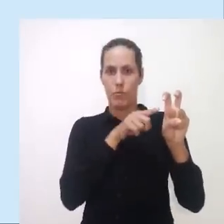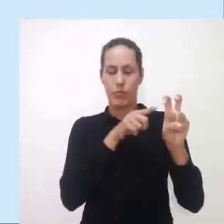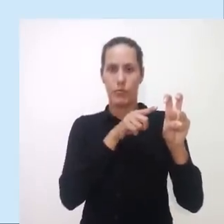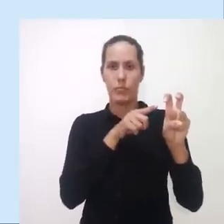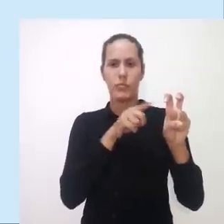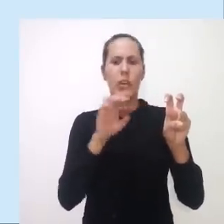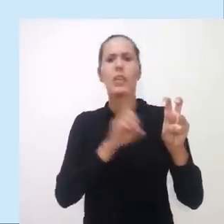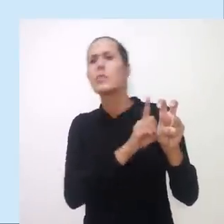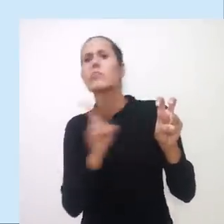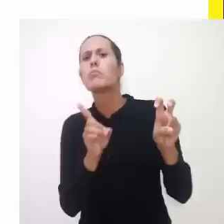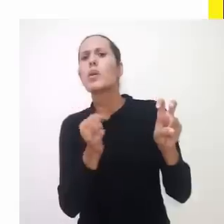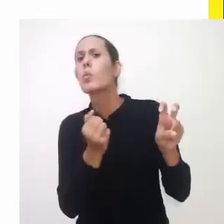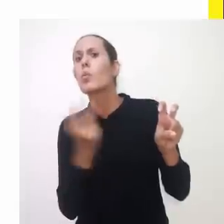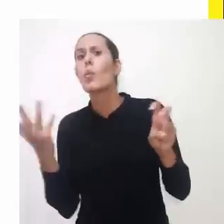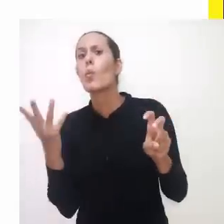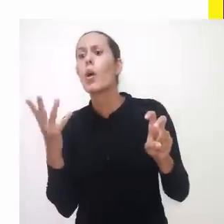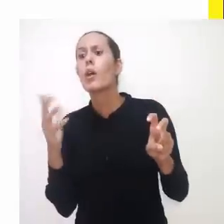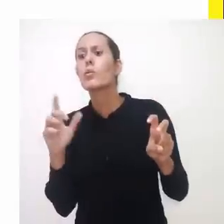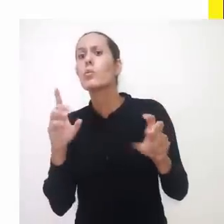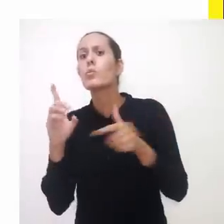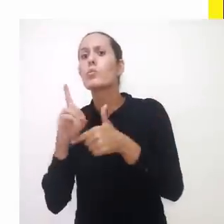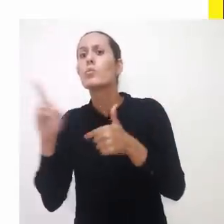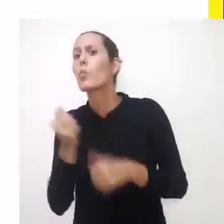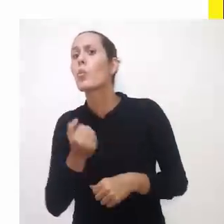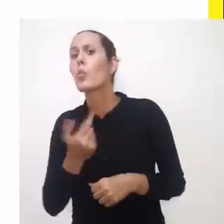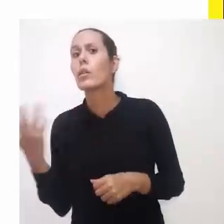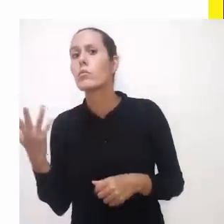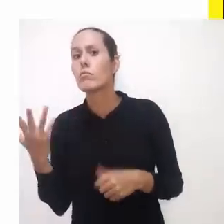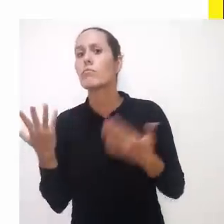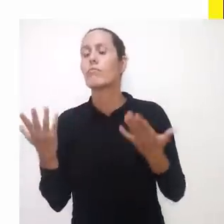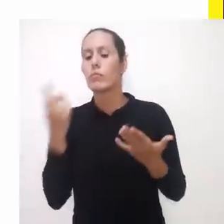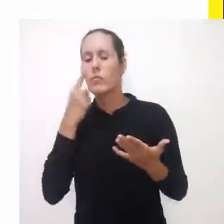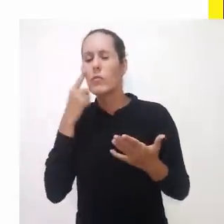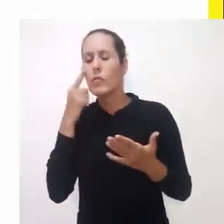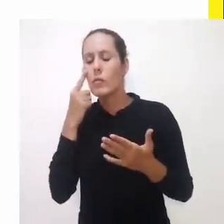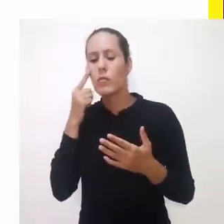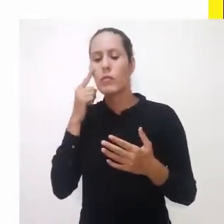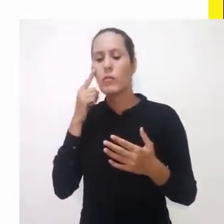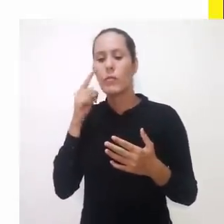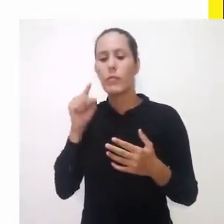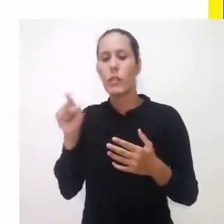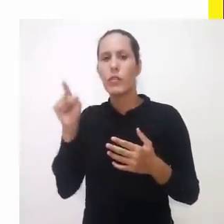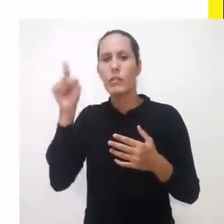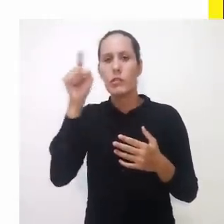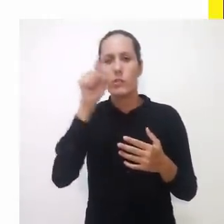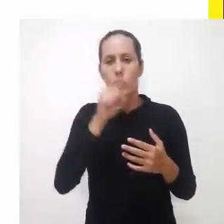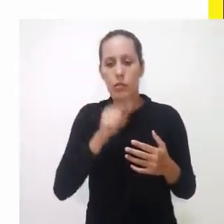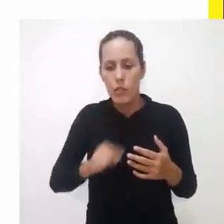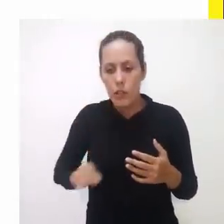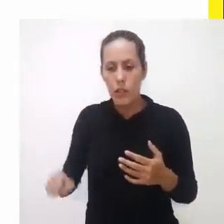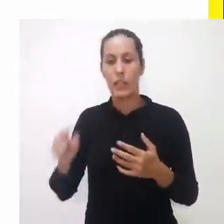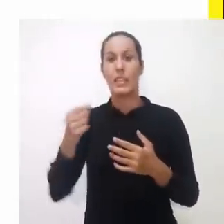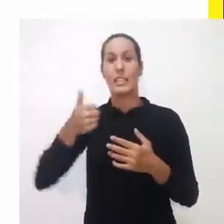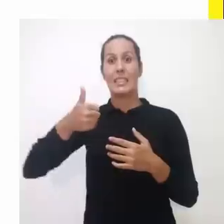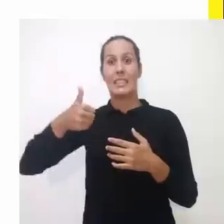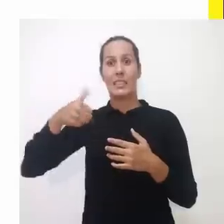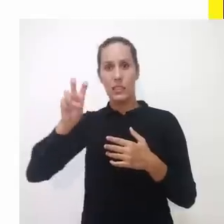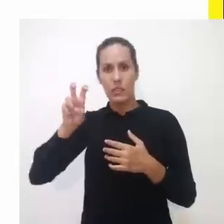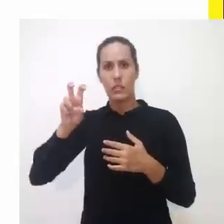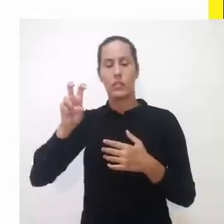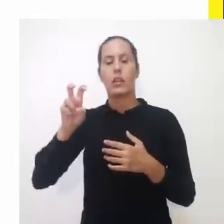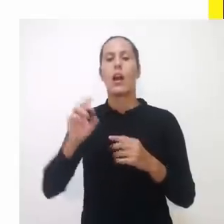Quantos diagonais tem esse polígono? Então, veja que vai ter 15 lados. Vamos